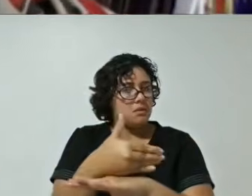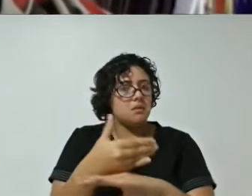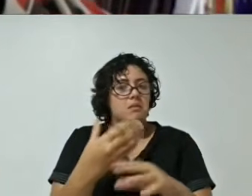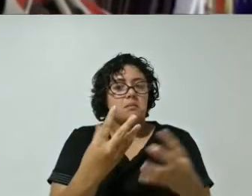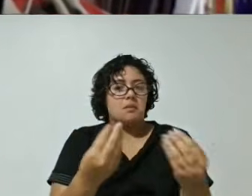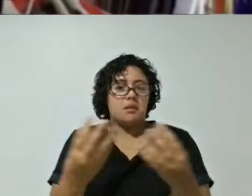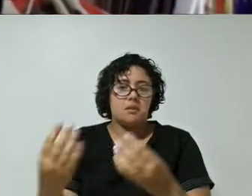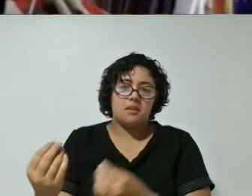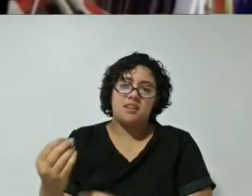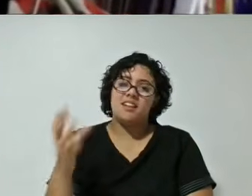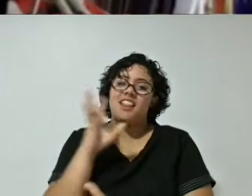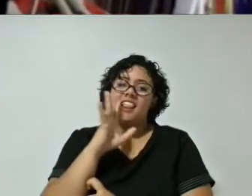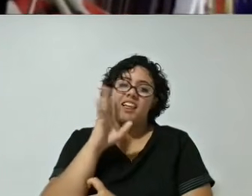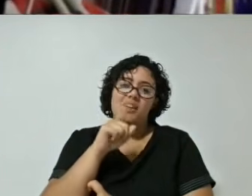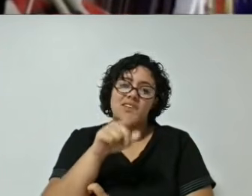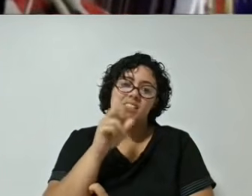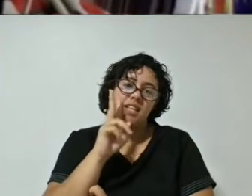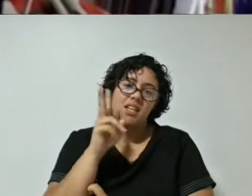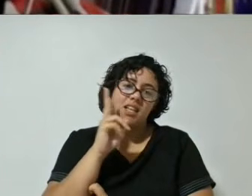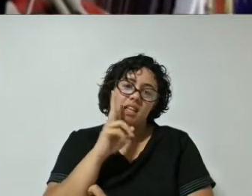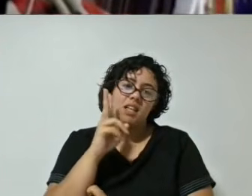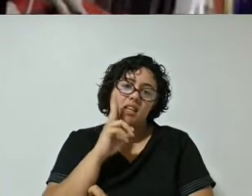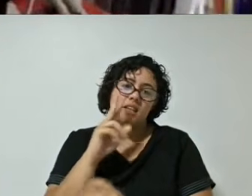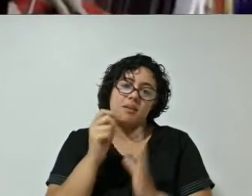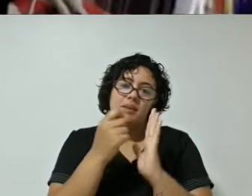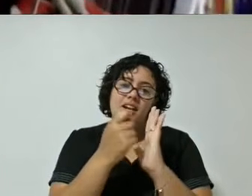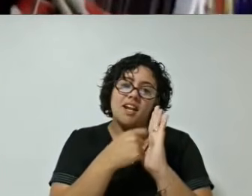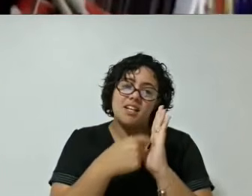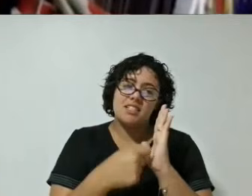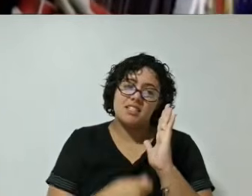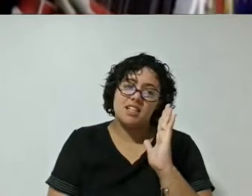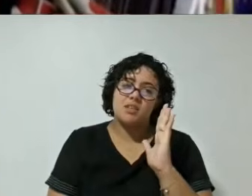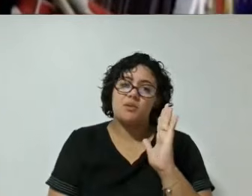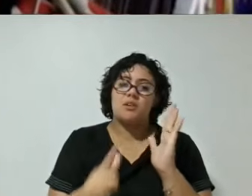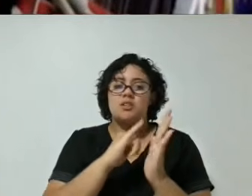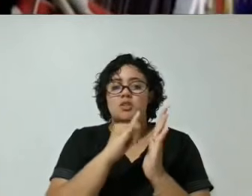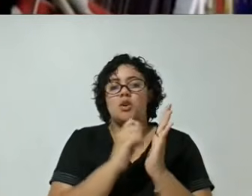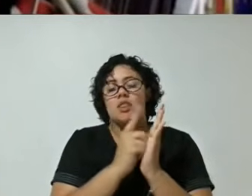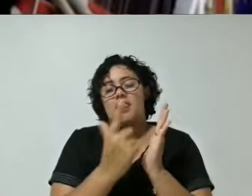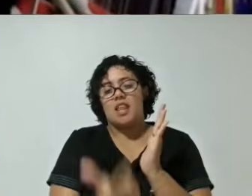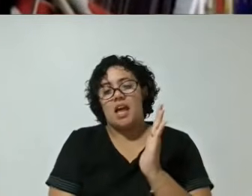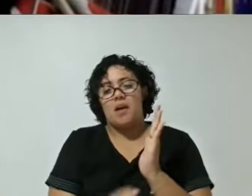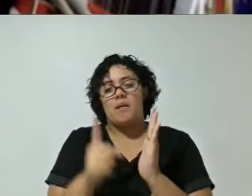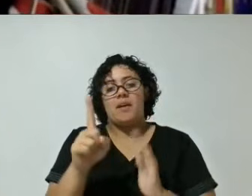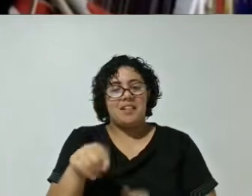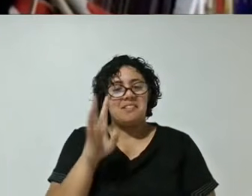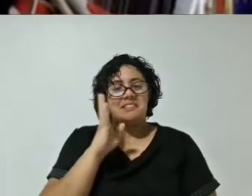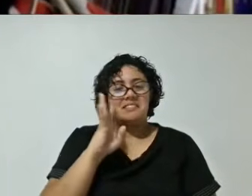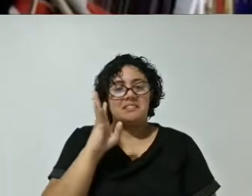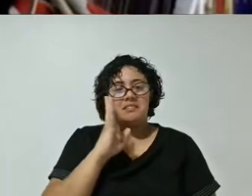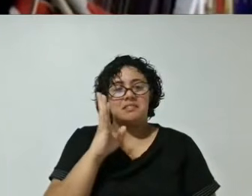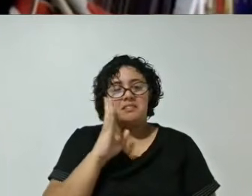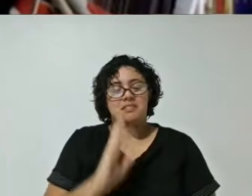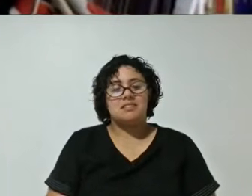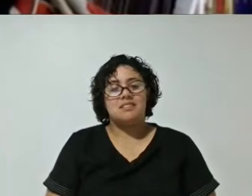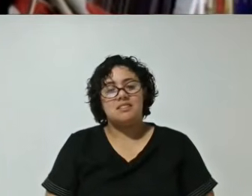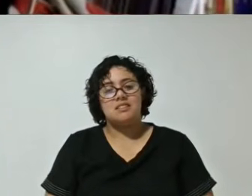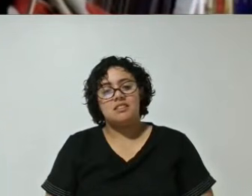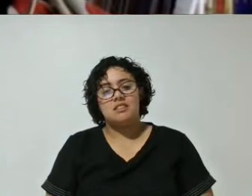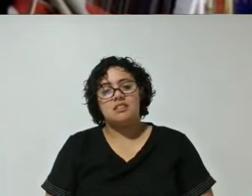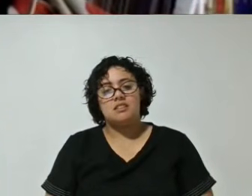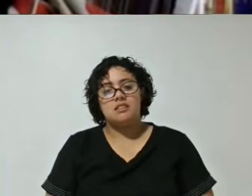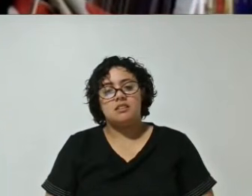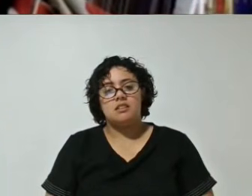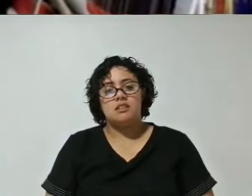você lembrar dessa coisa das assinaturas dos jornais, né? Que você mencionou